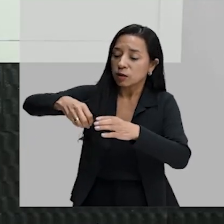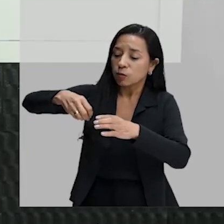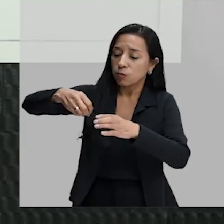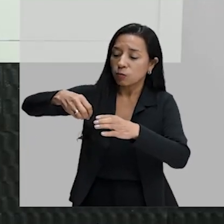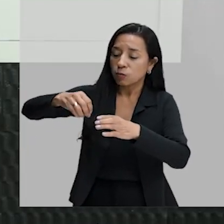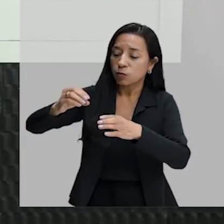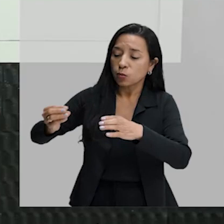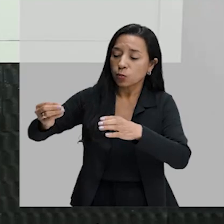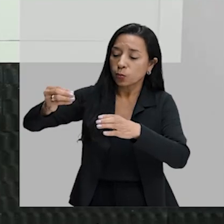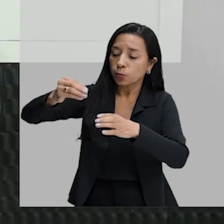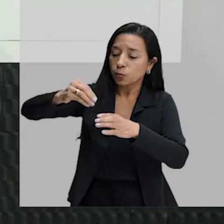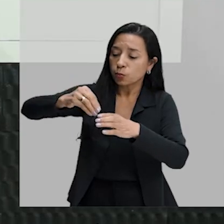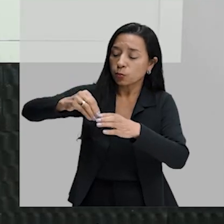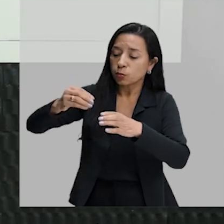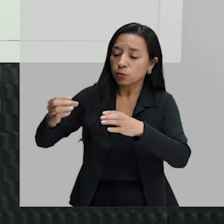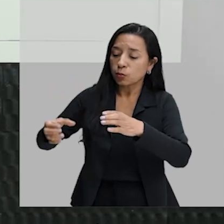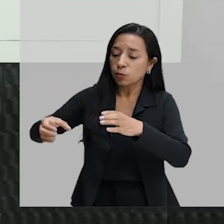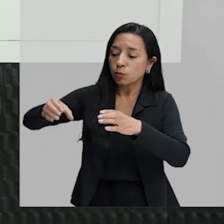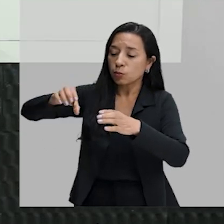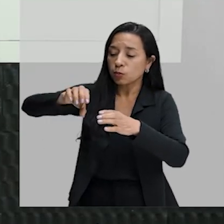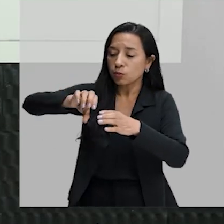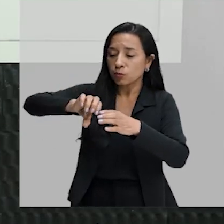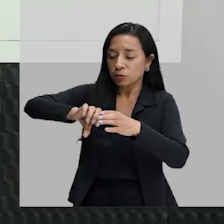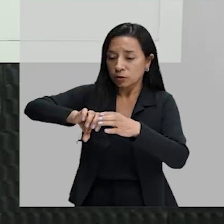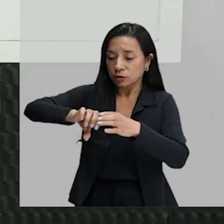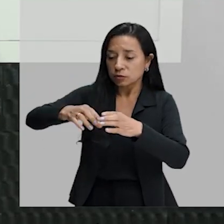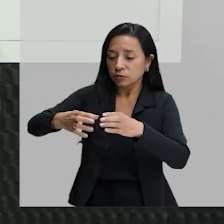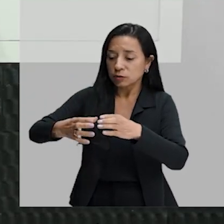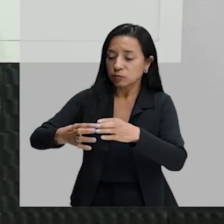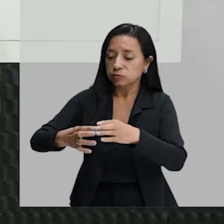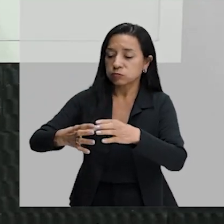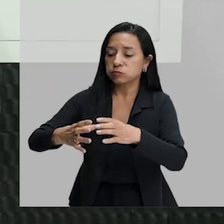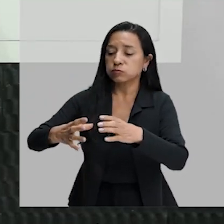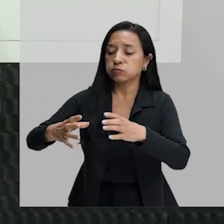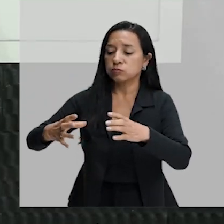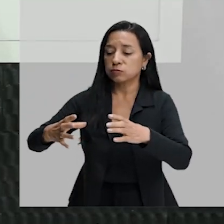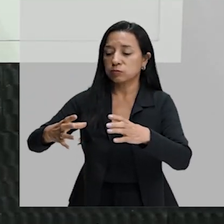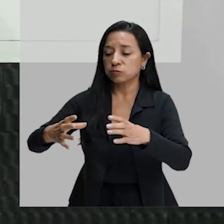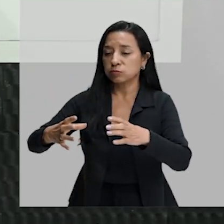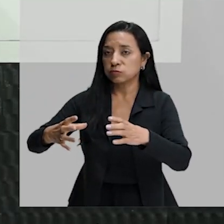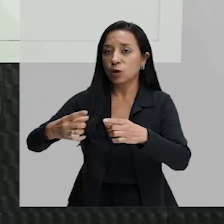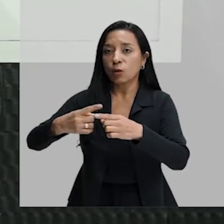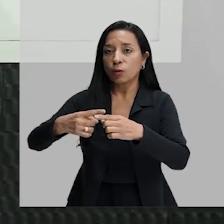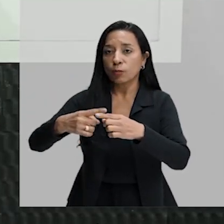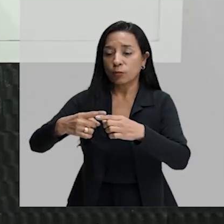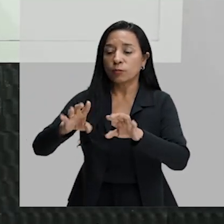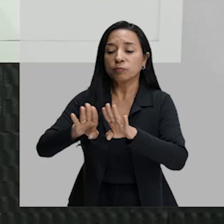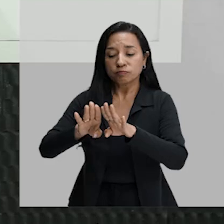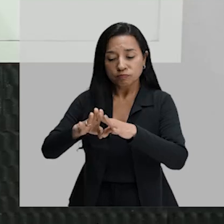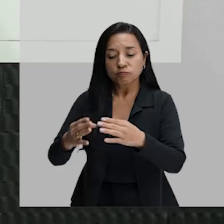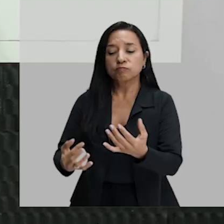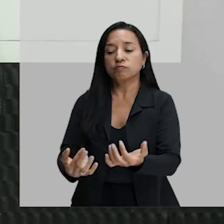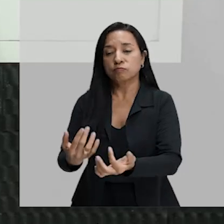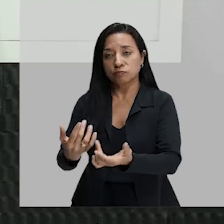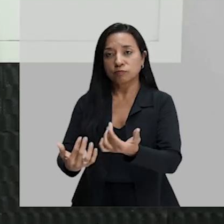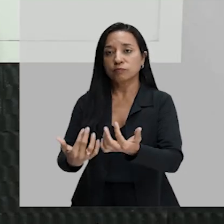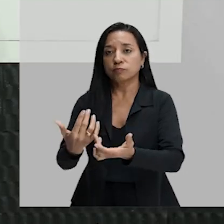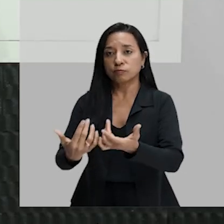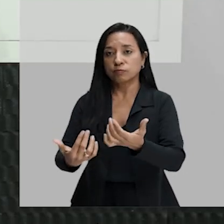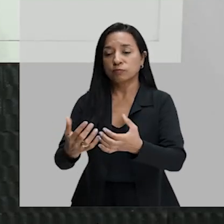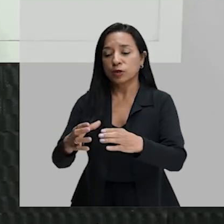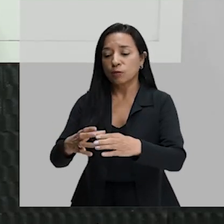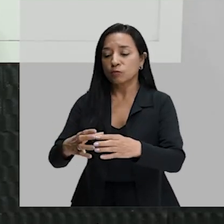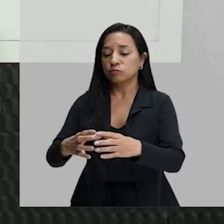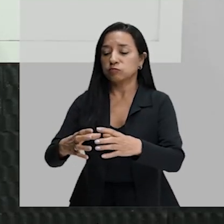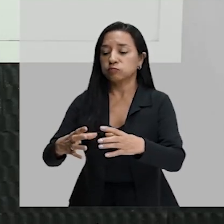leite, a panela também vai dilatar, porque ela também se aquece. Então há dilatação do recipiente